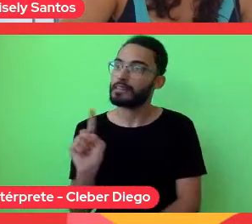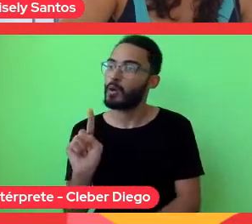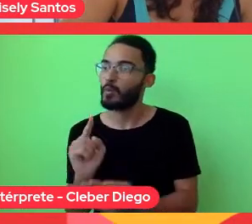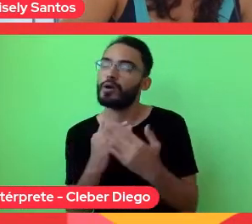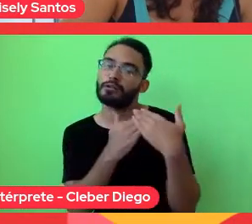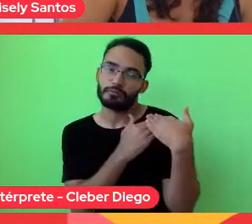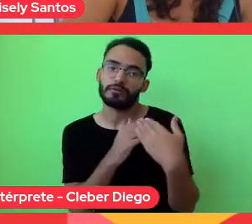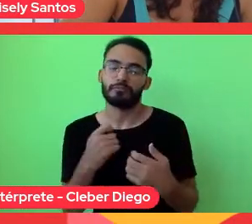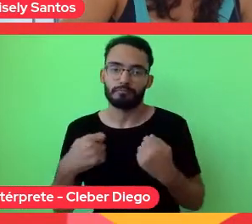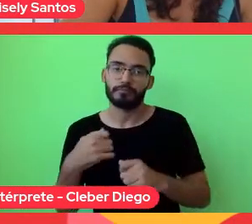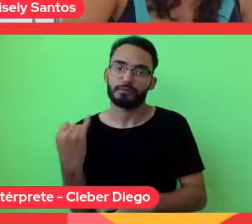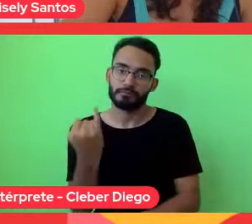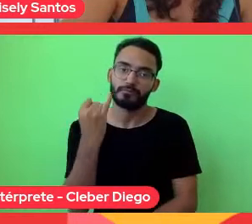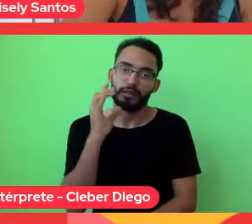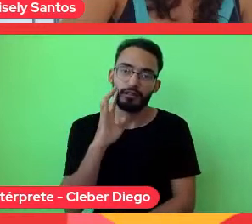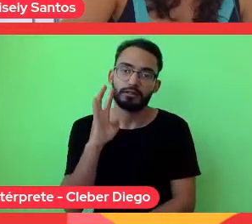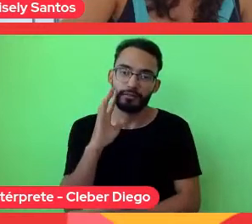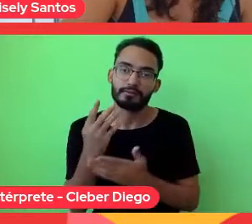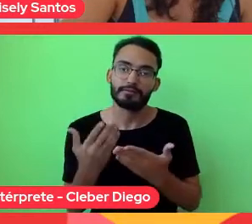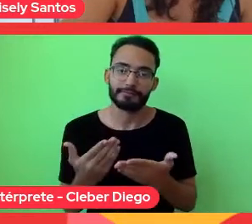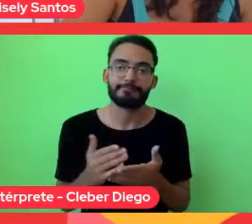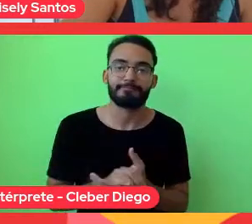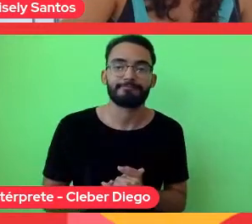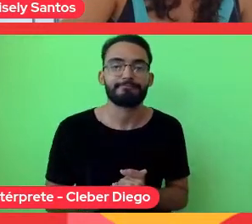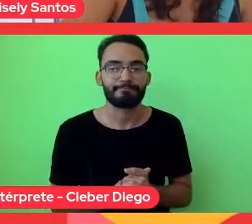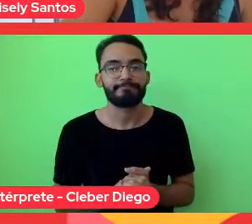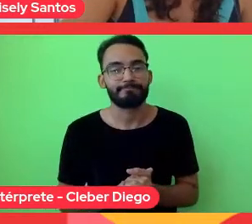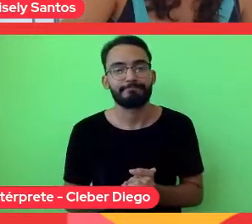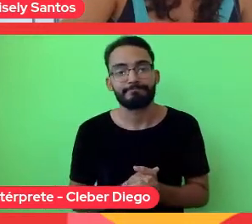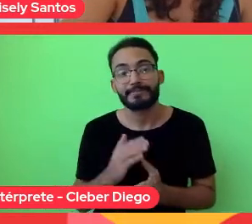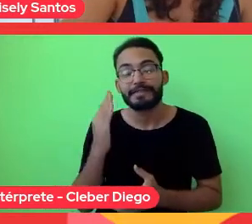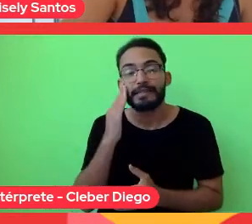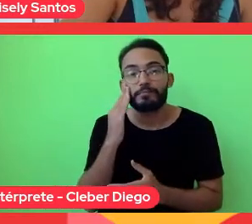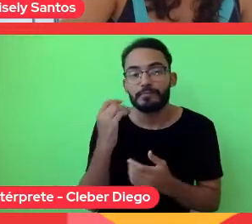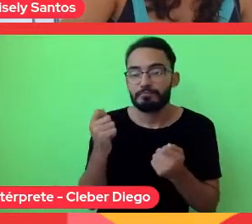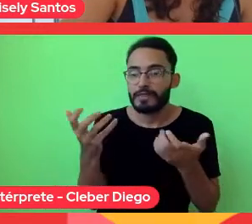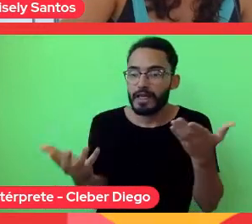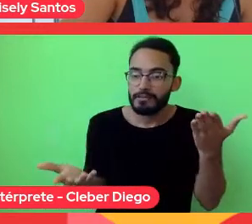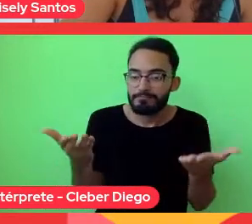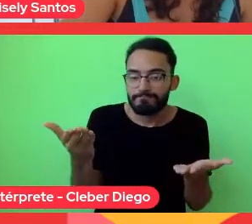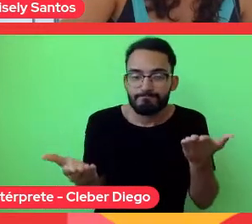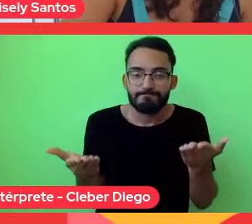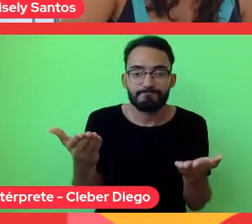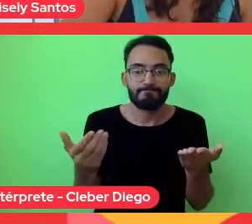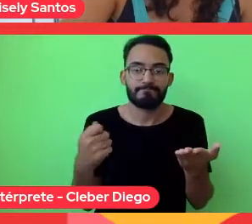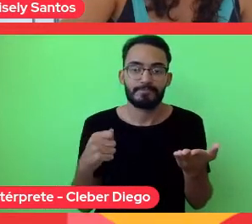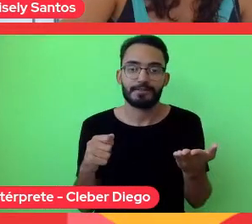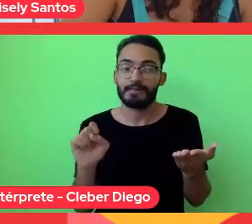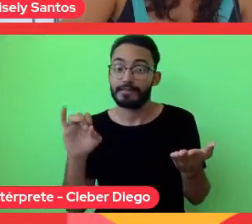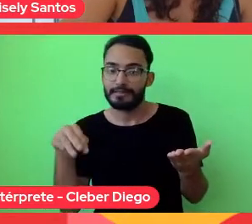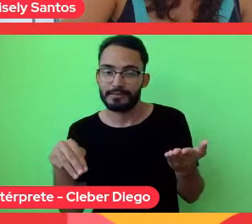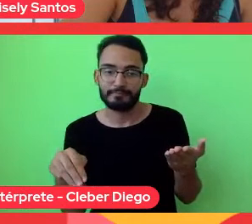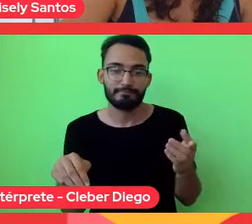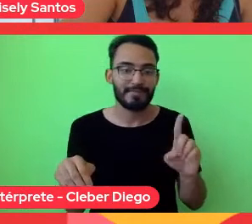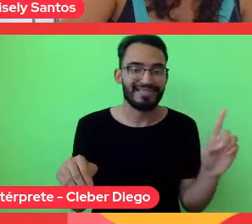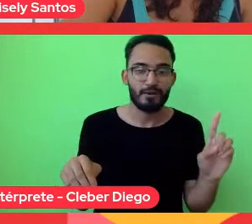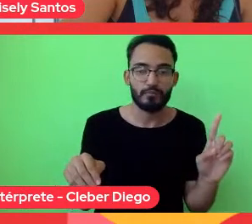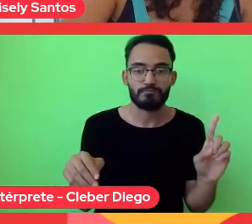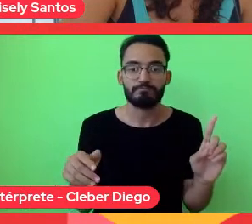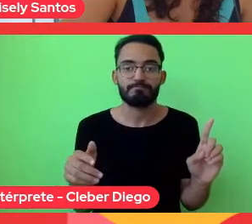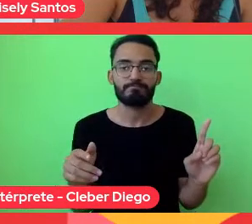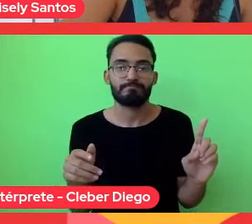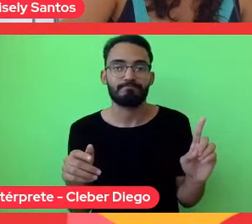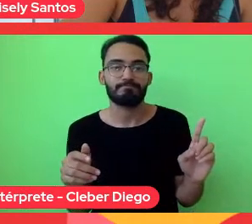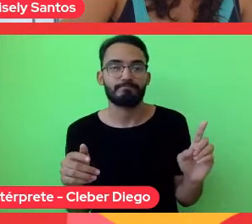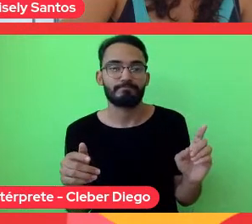isso que é mais legal, né? Então, é saber dosar. Então, eu estou muito feliz esse ano em